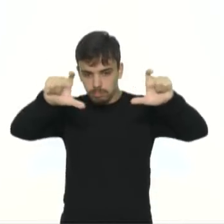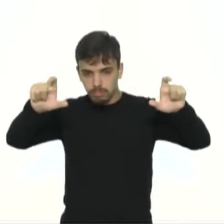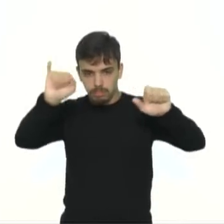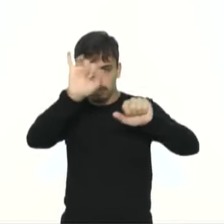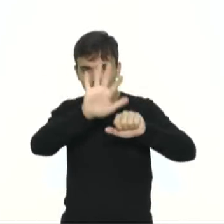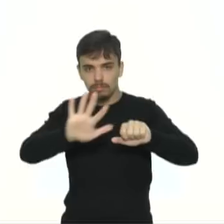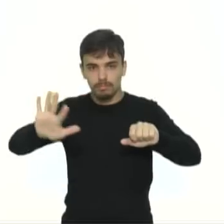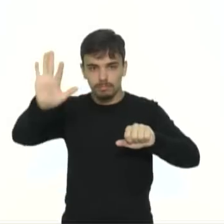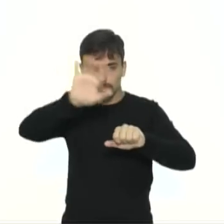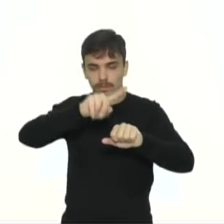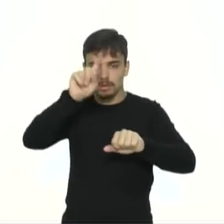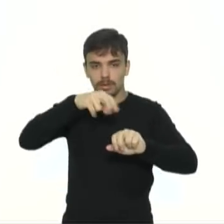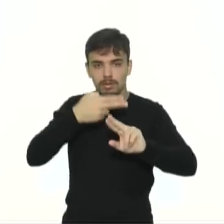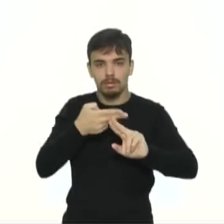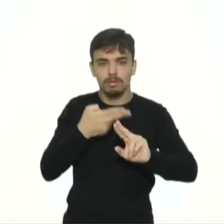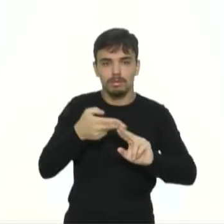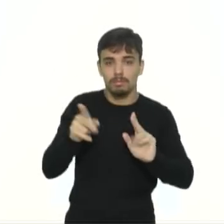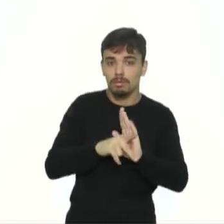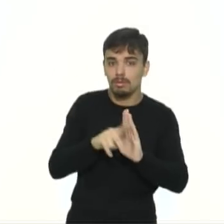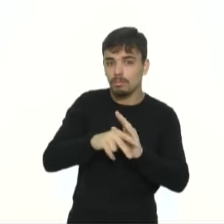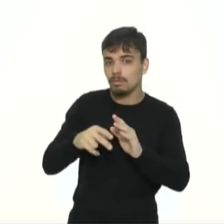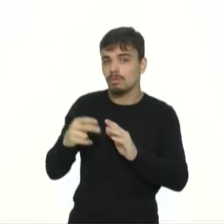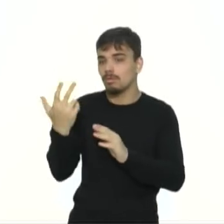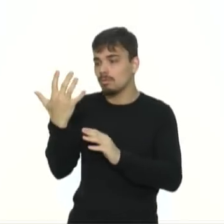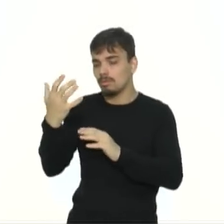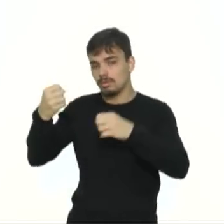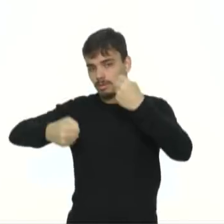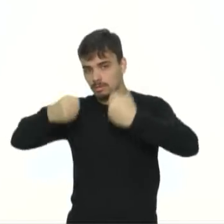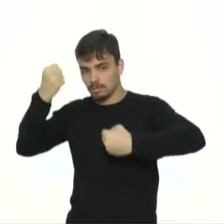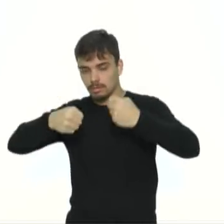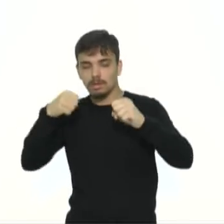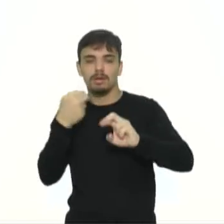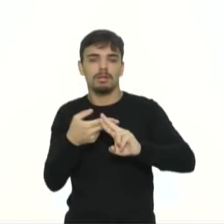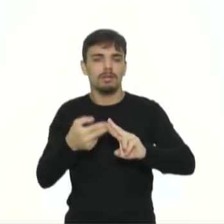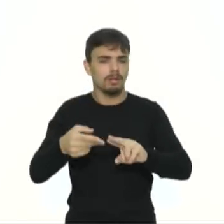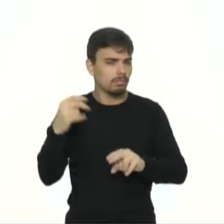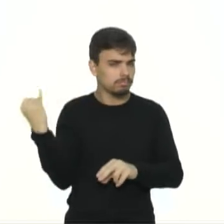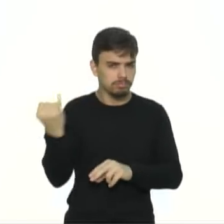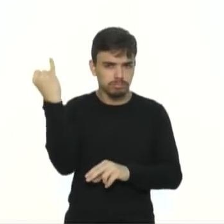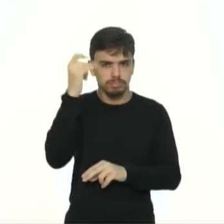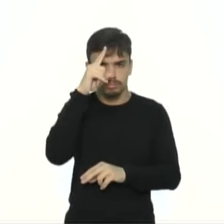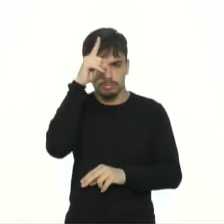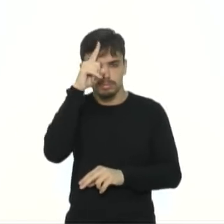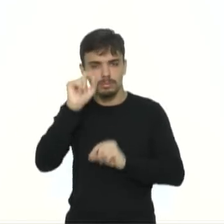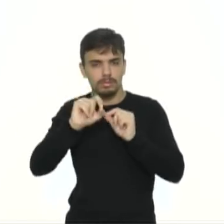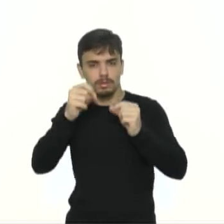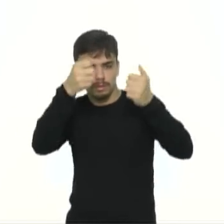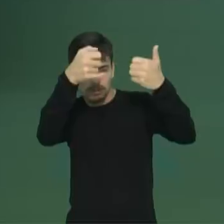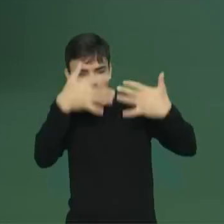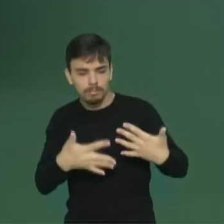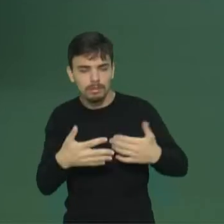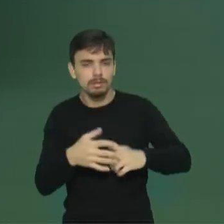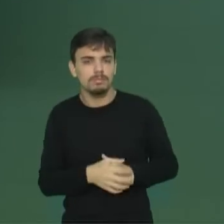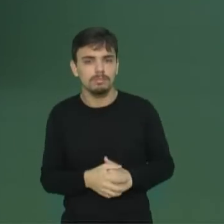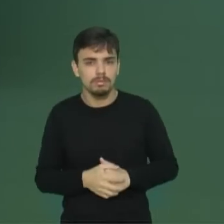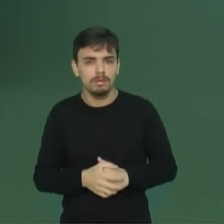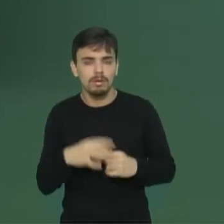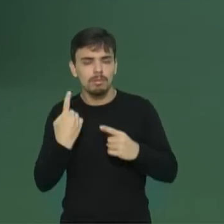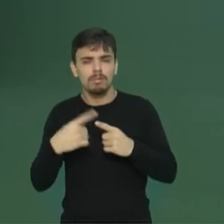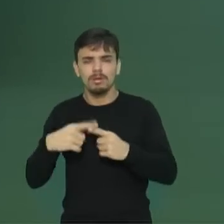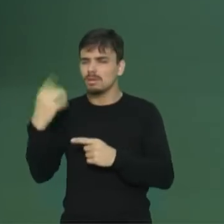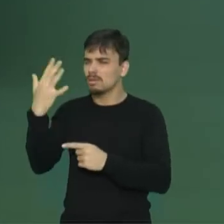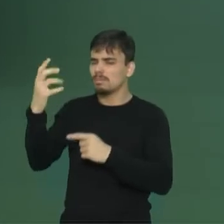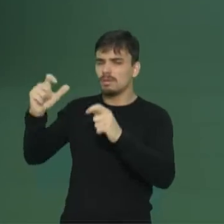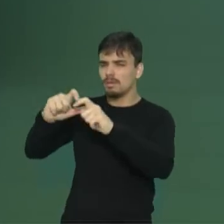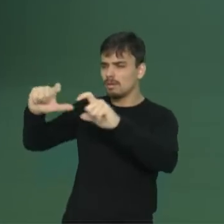imagem, é muito útil como retrovisor de carro. Isso é ideal nesses veículos? Justifique. Então, esse espelho que aumenta a imagem